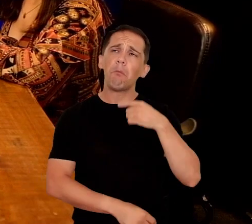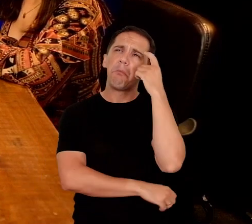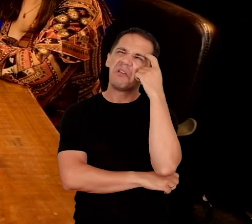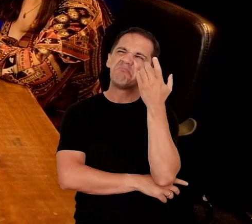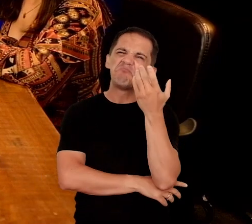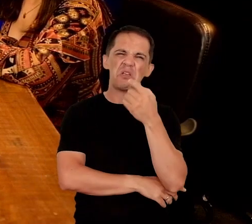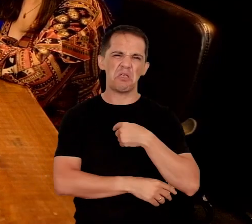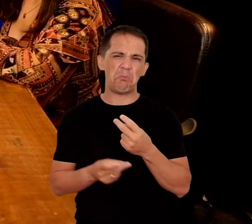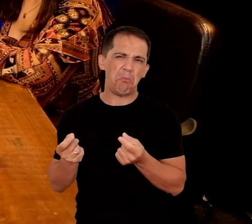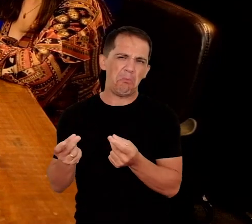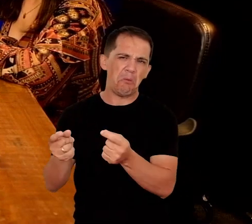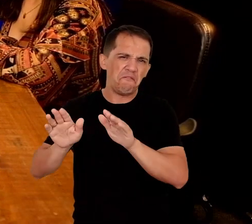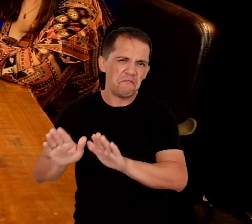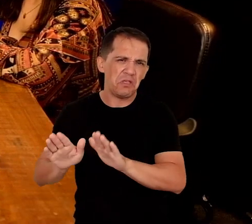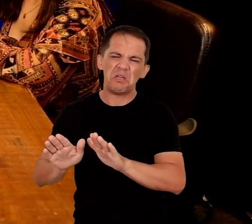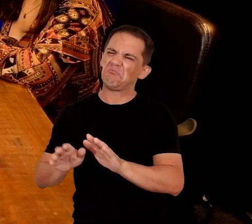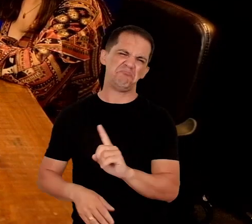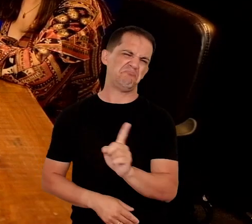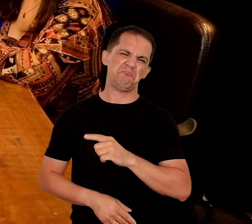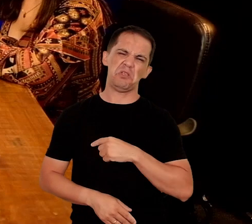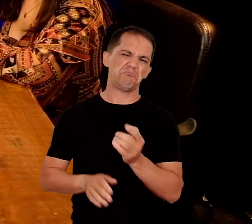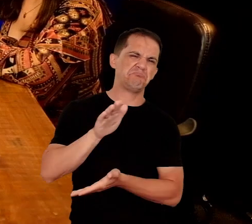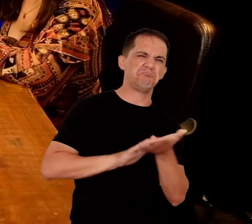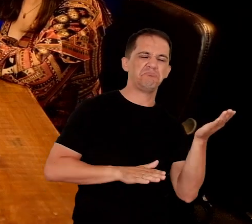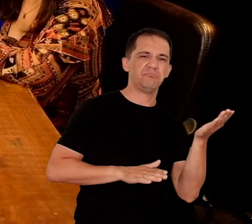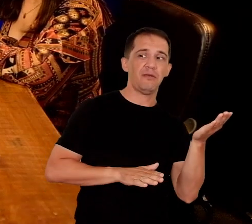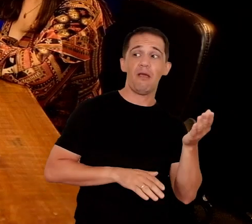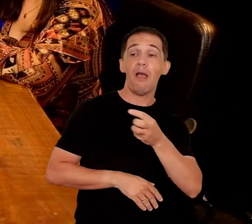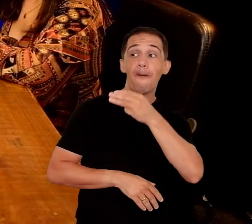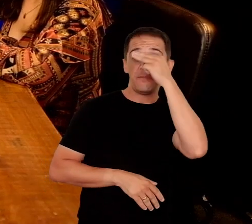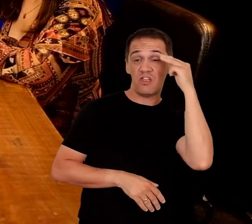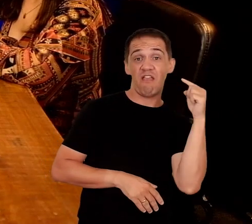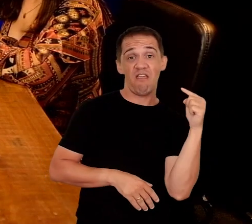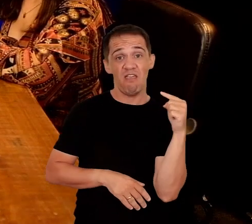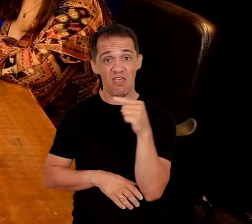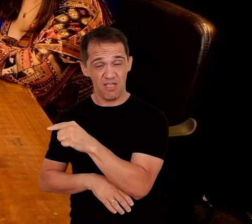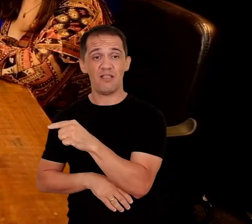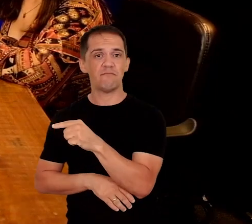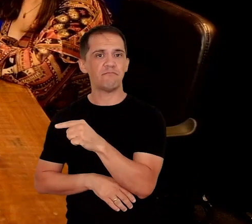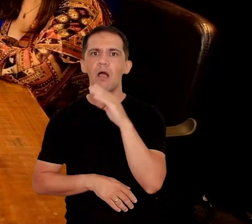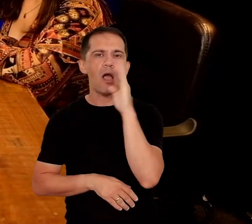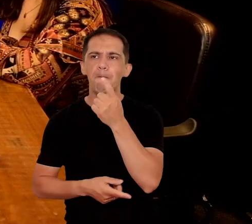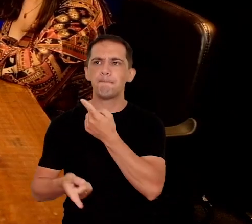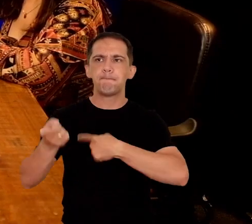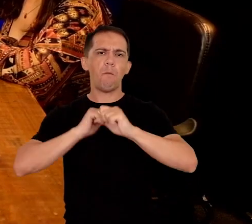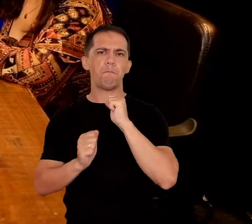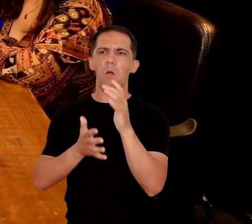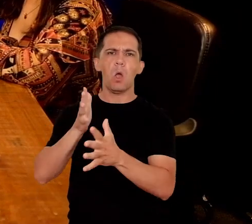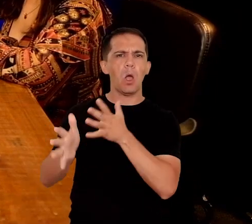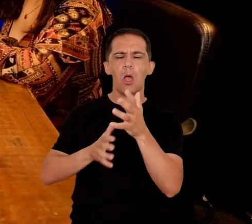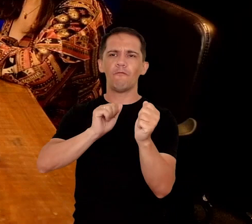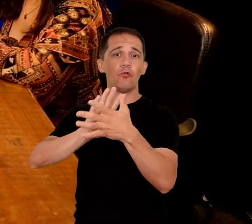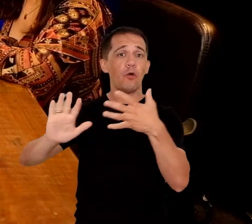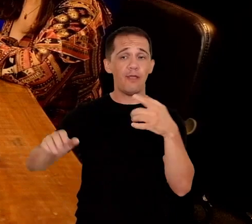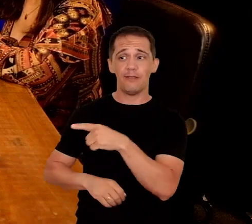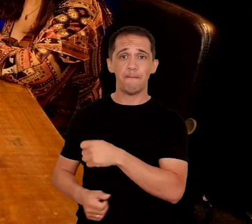eu pensei, eu vou ficar pouco tempo aqui, né? Eu não vou conseguir me desenvolver. Eu acho que a Michelle já começou a se desenvolver na Libras muito mais rápido. Sim, porque ela era